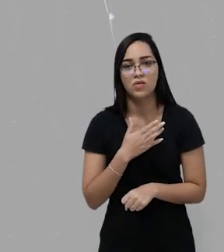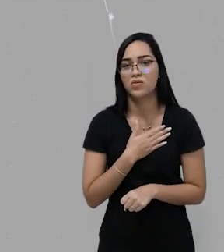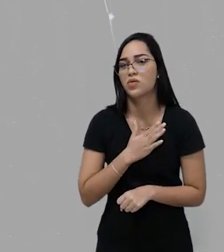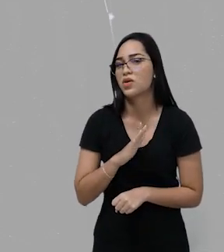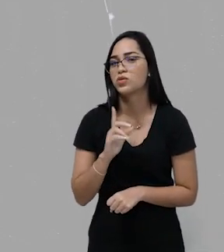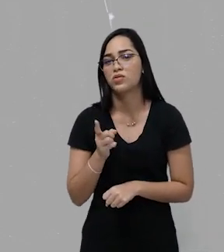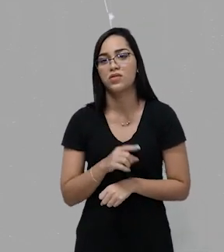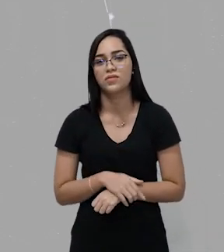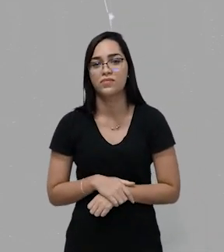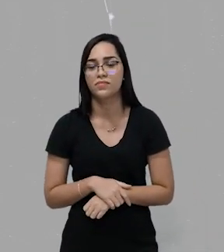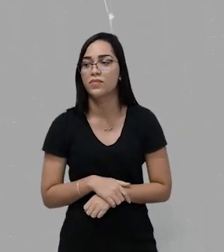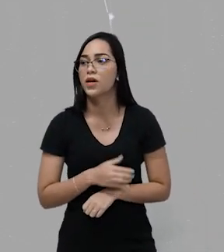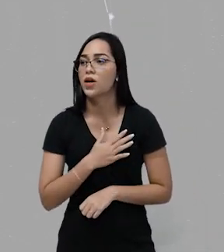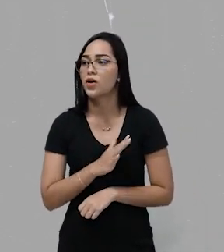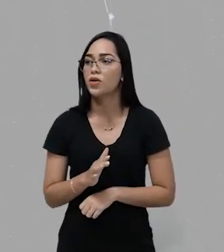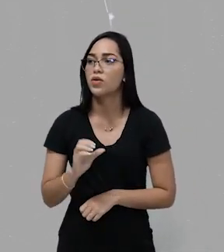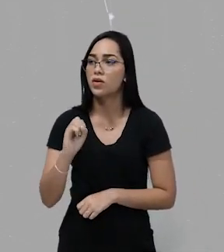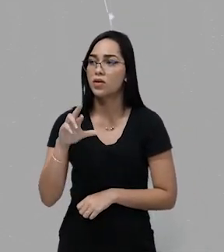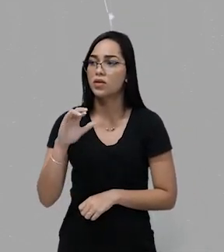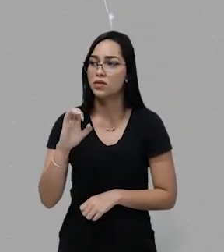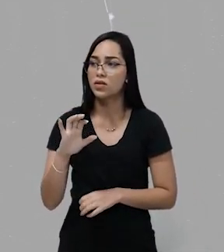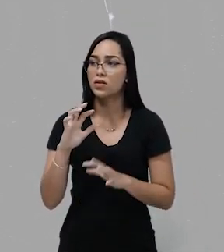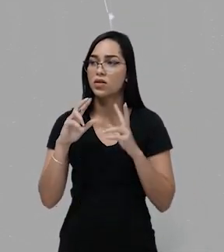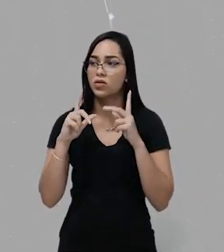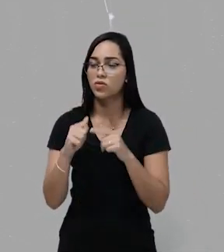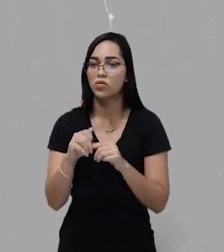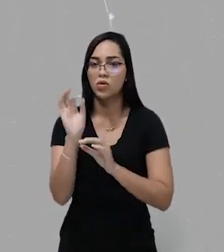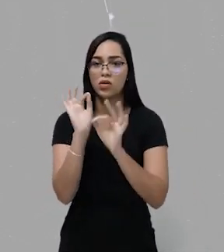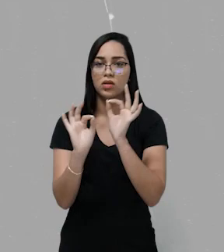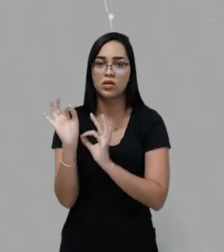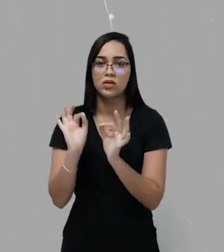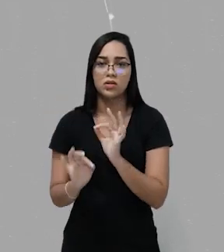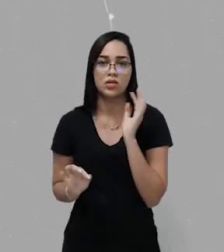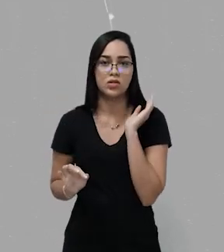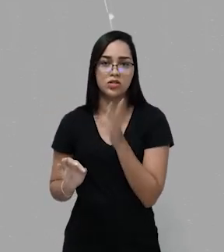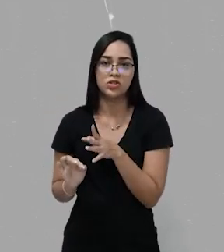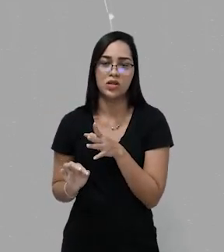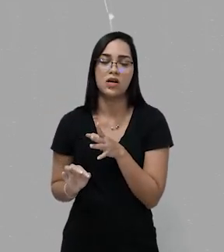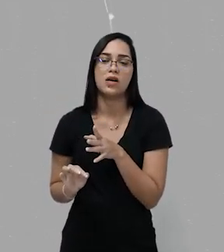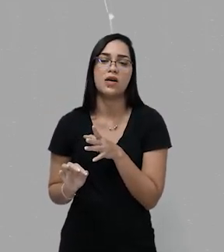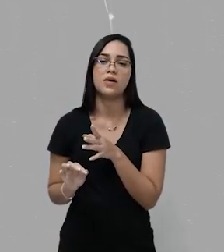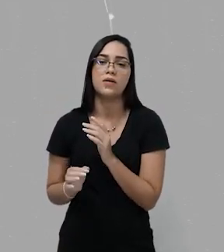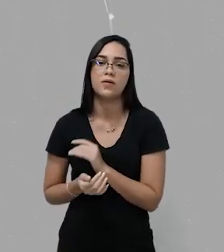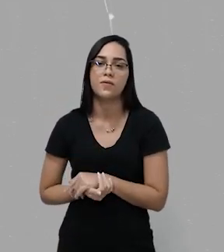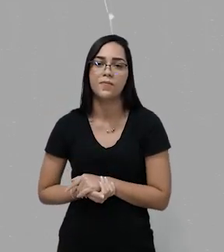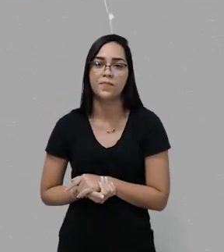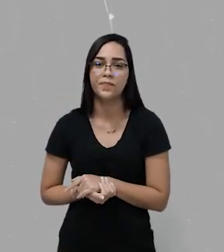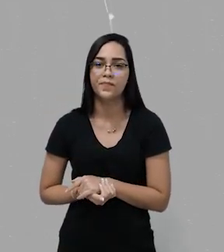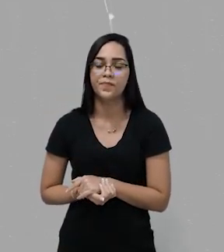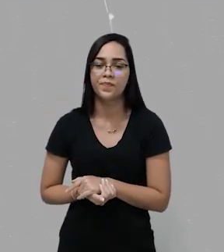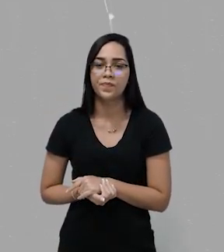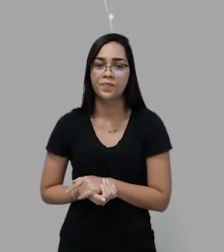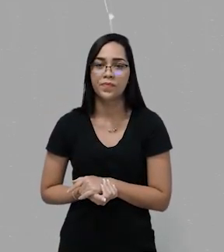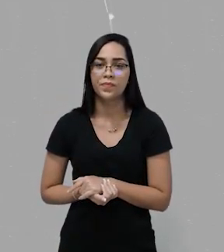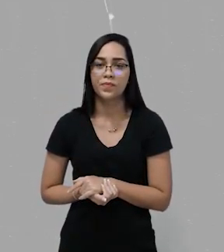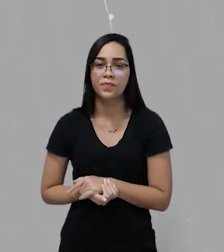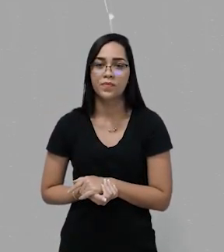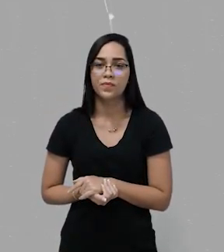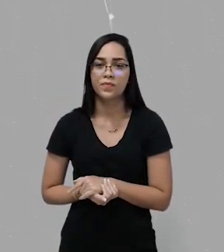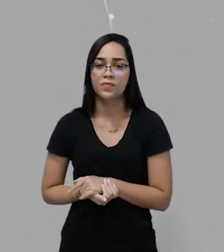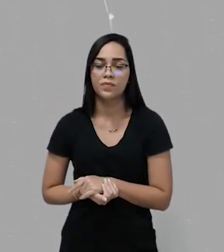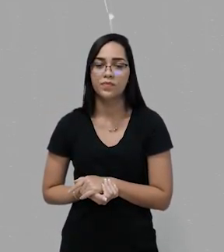gosto. Eu gosto de assistir série que ela já está toda definidinha lá na página que ela é disponível,